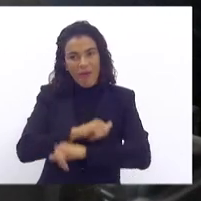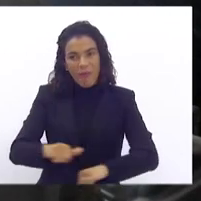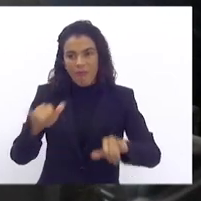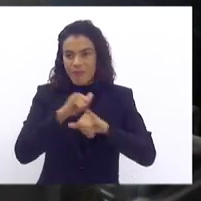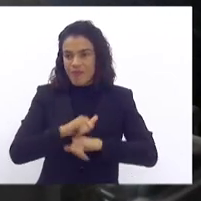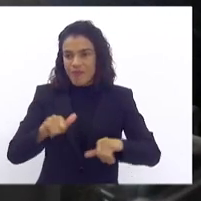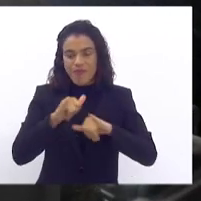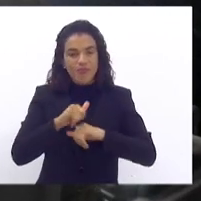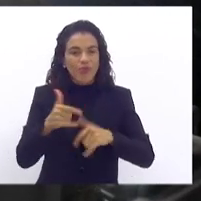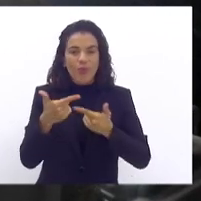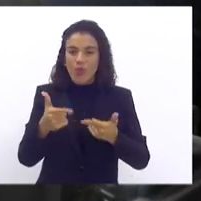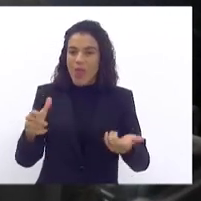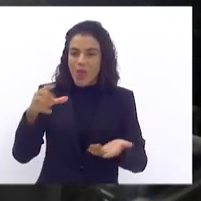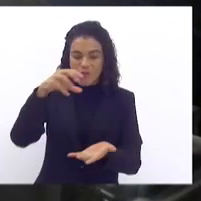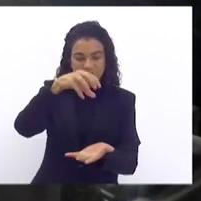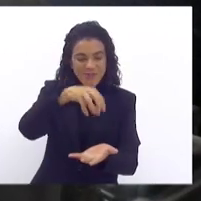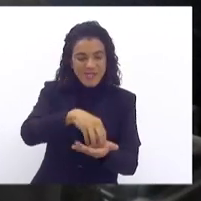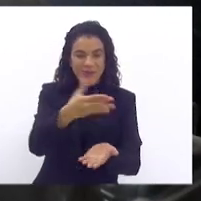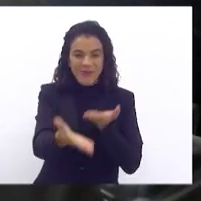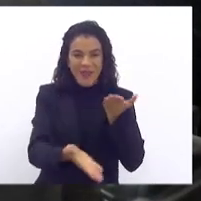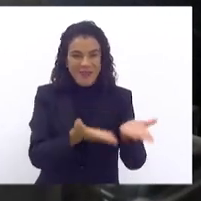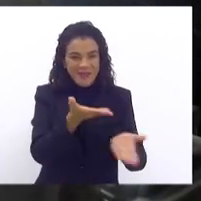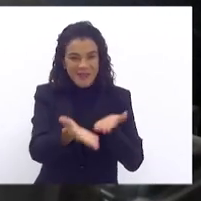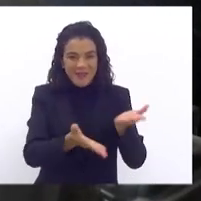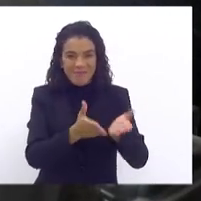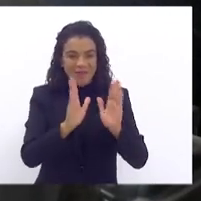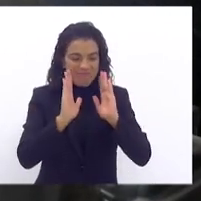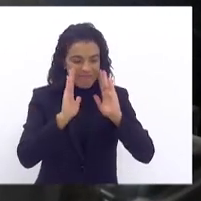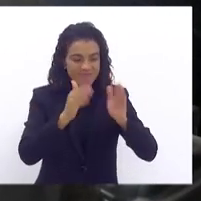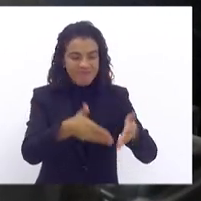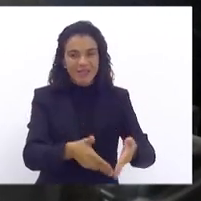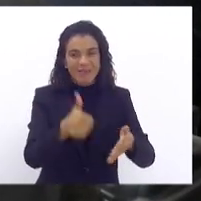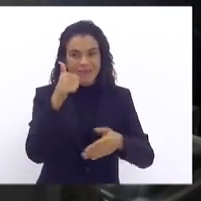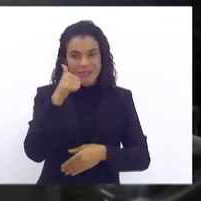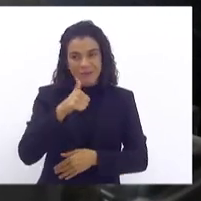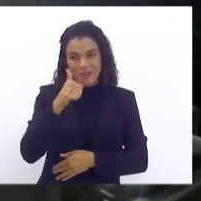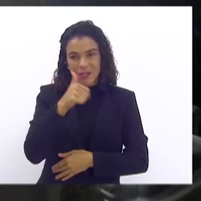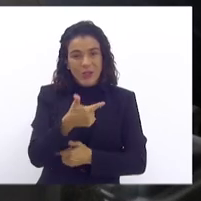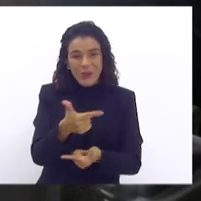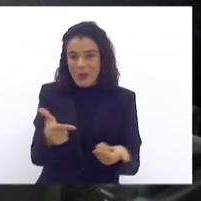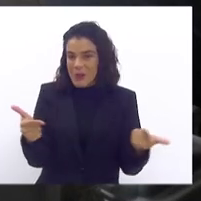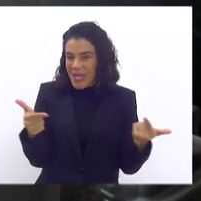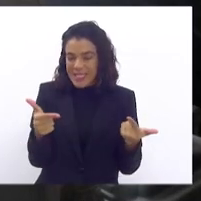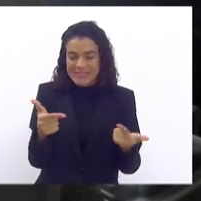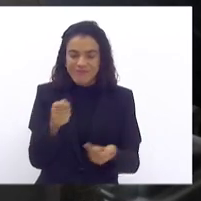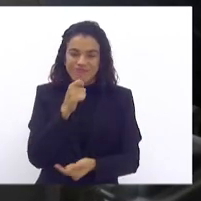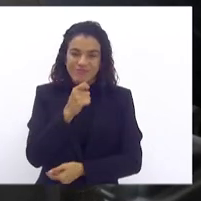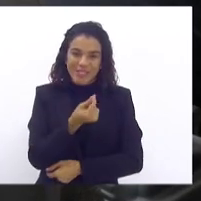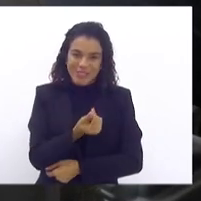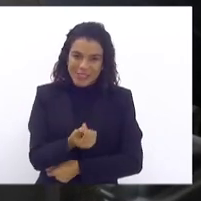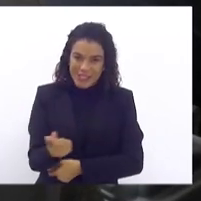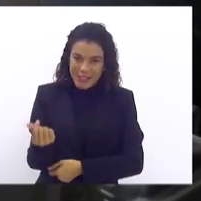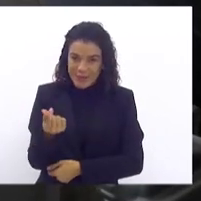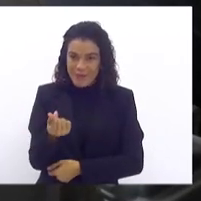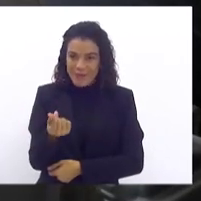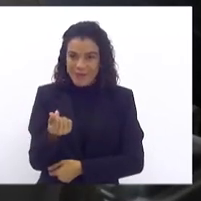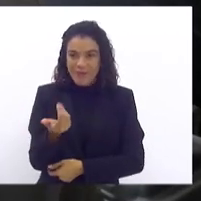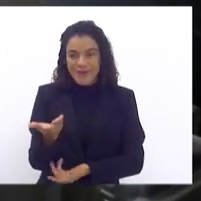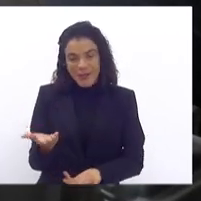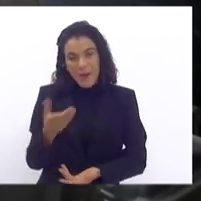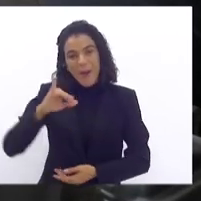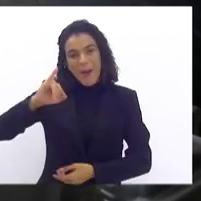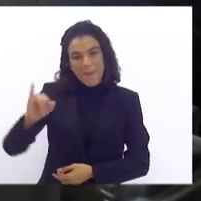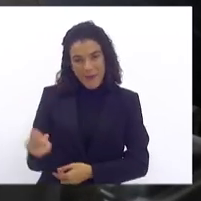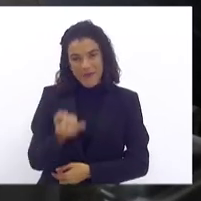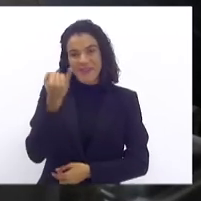se cria centro de atendimento às mulheres para essa temática, não se cria nada sem dinheiro. Então, aproveitando o deputado Luiz Paulo,